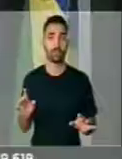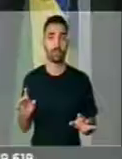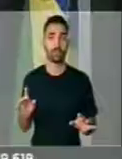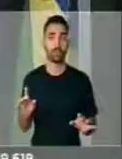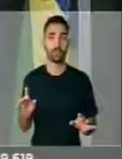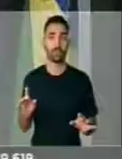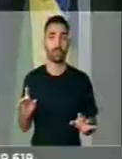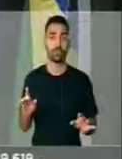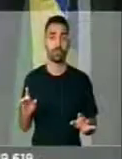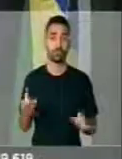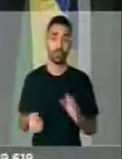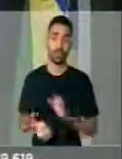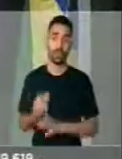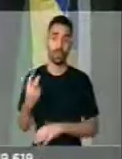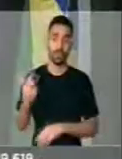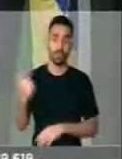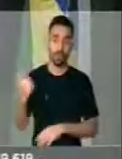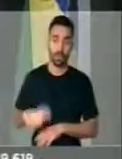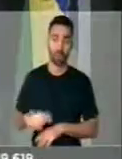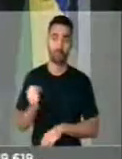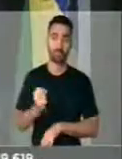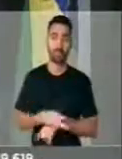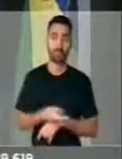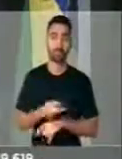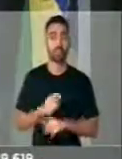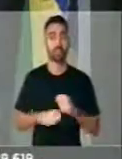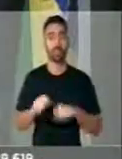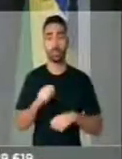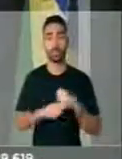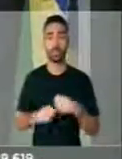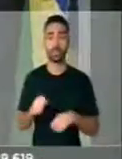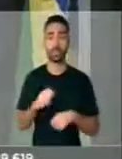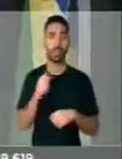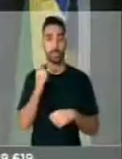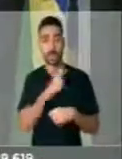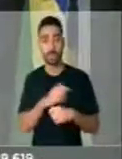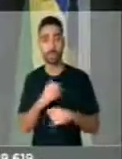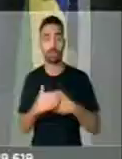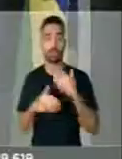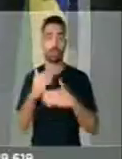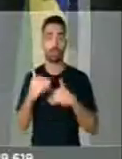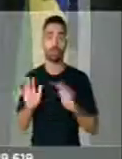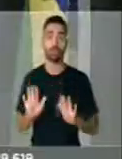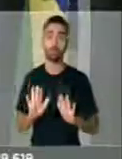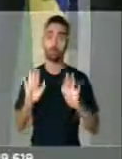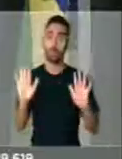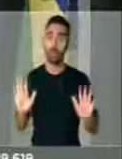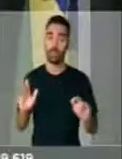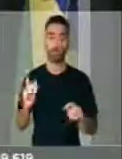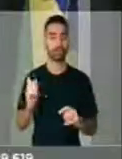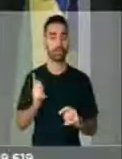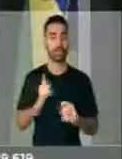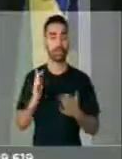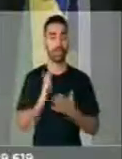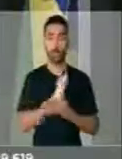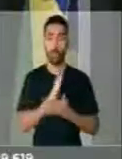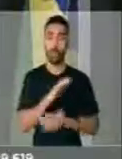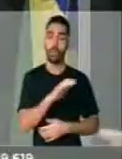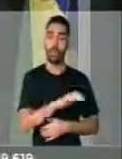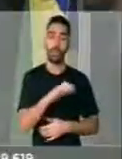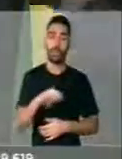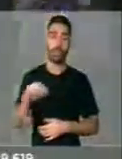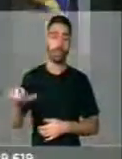mais empregos, que a economia volte a crescer. Porém, tem algumas áreas